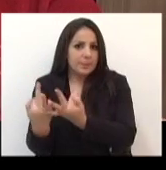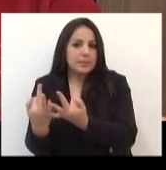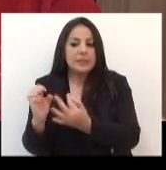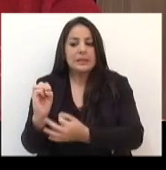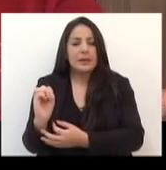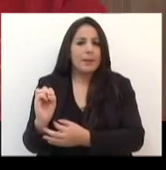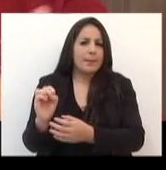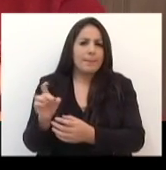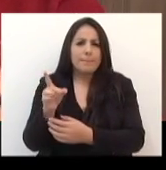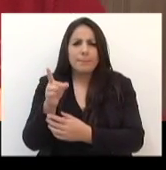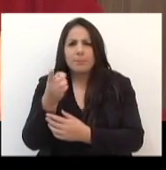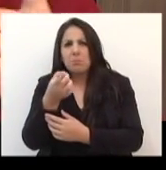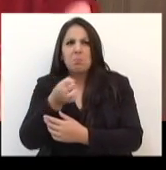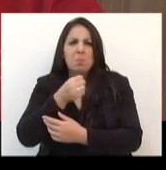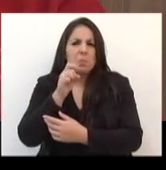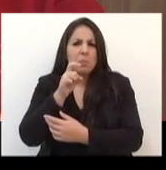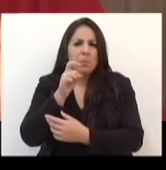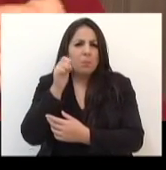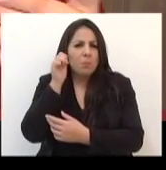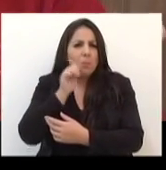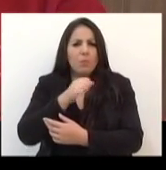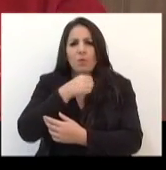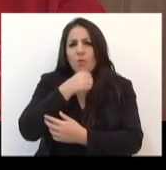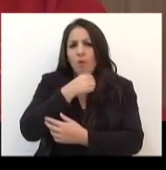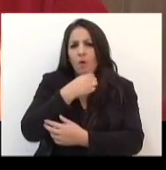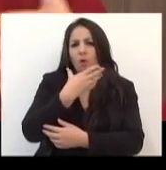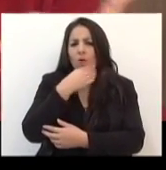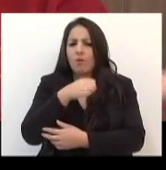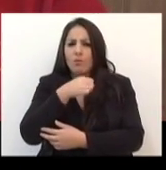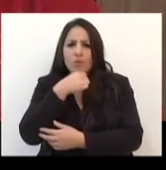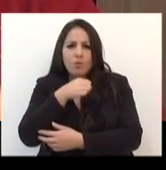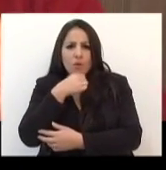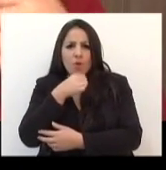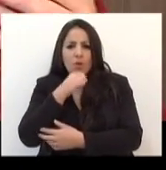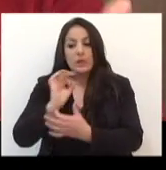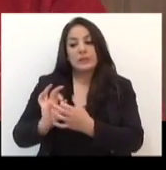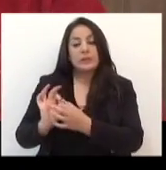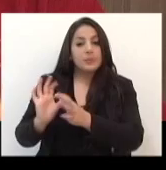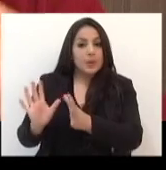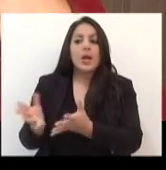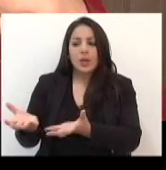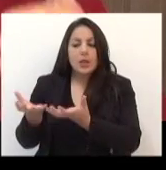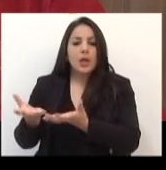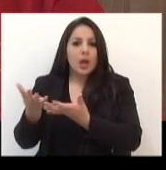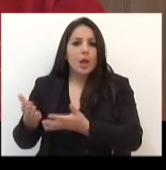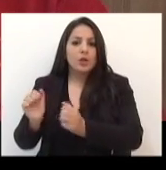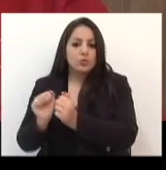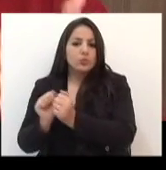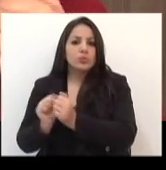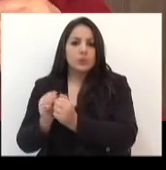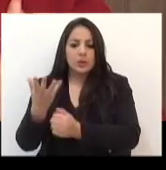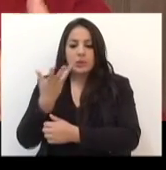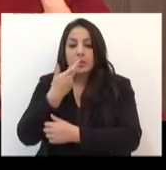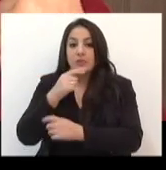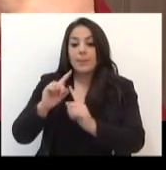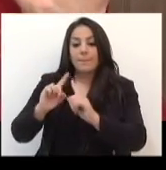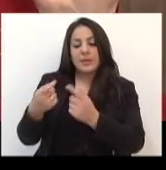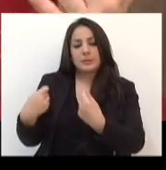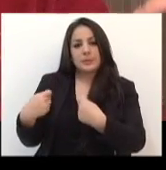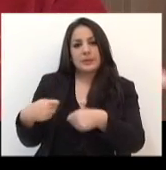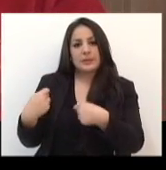se dispõe a ficar, o avô, a avó, o tio, o padrinho, o irmão, mas precisa